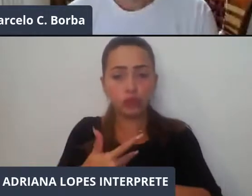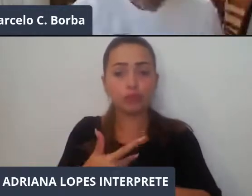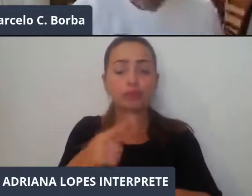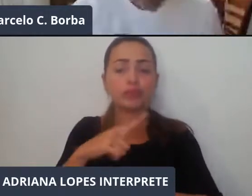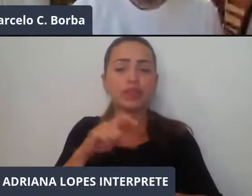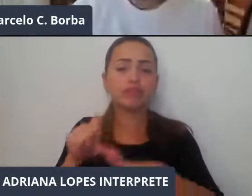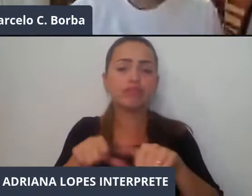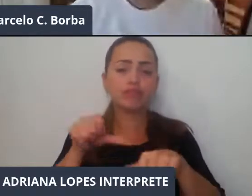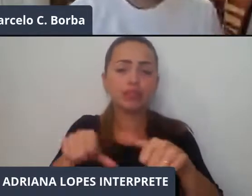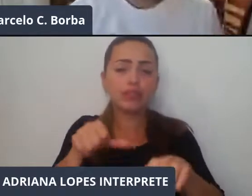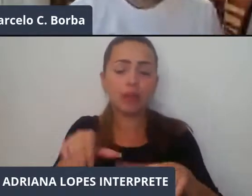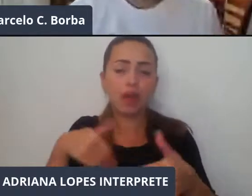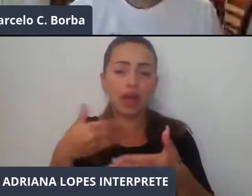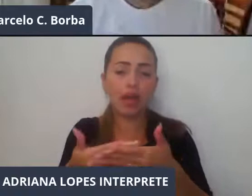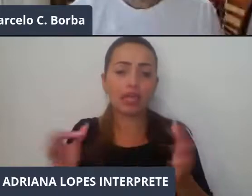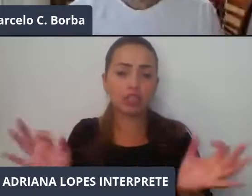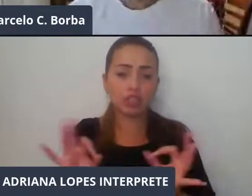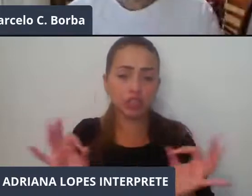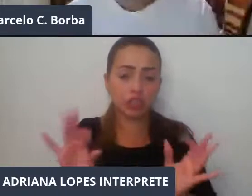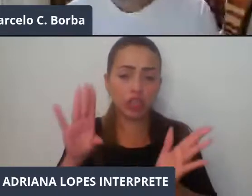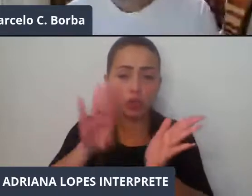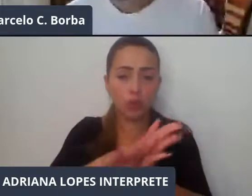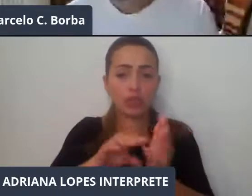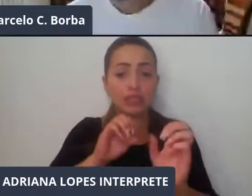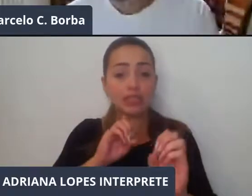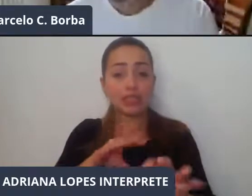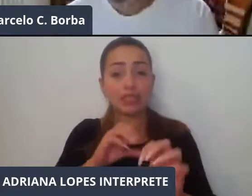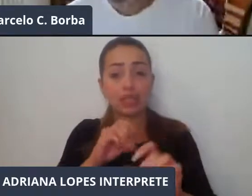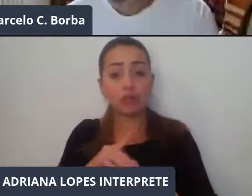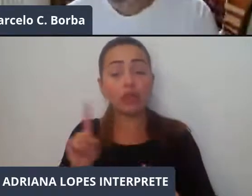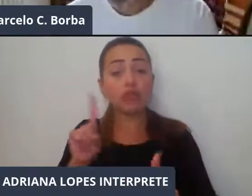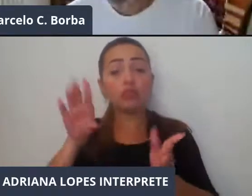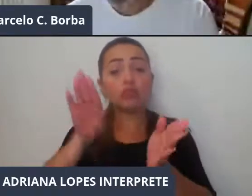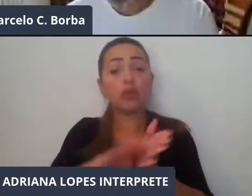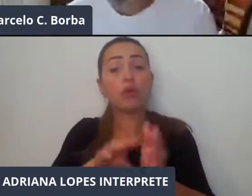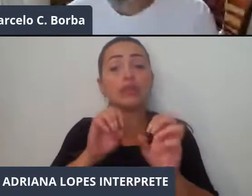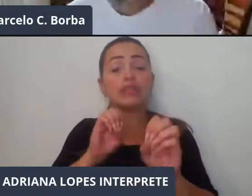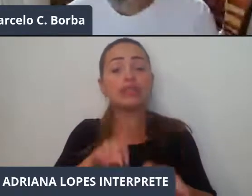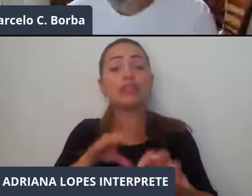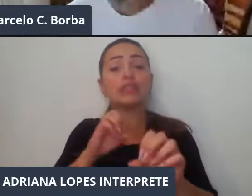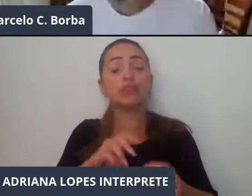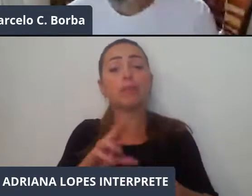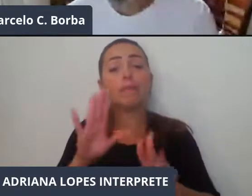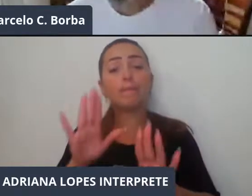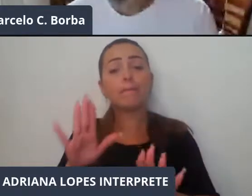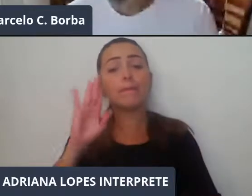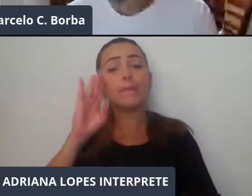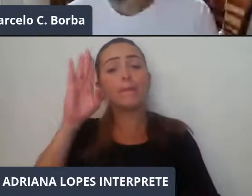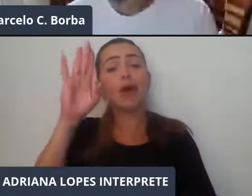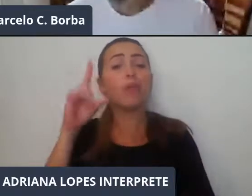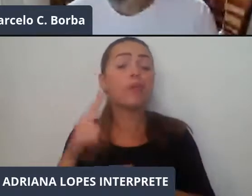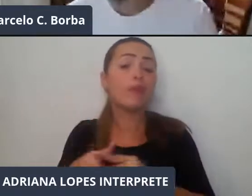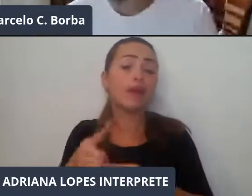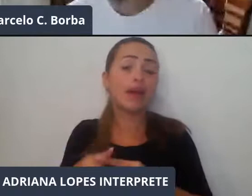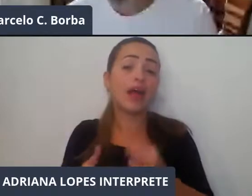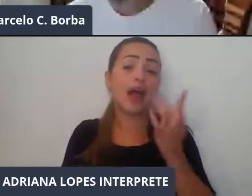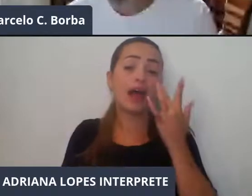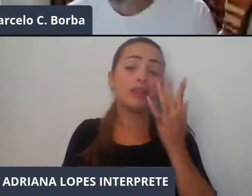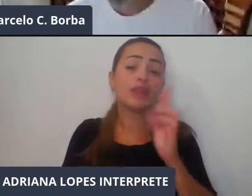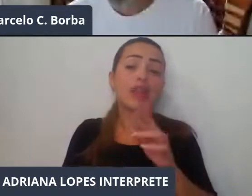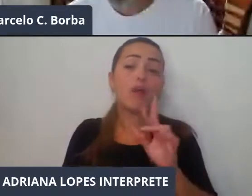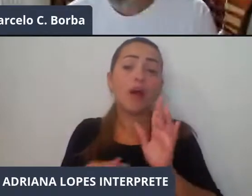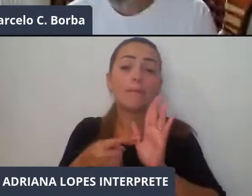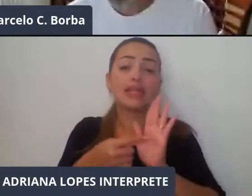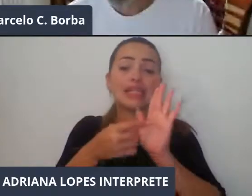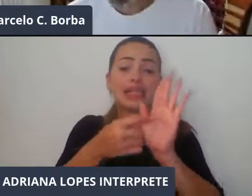que ainda não chegaram na licenciatura, e elas não chegaram na licenciatura, muito provavelmente, por elas não ter sido